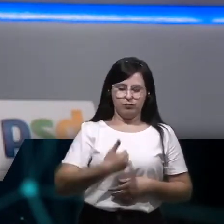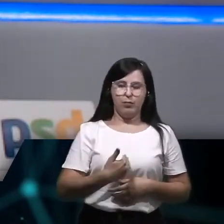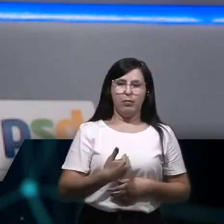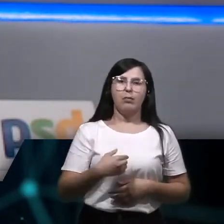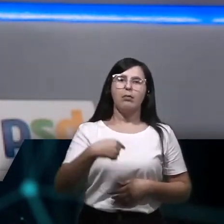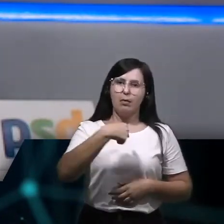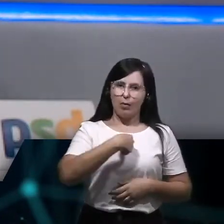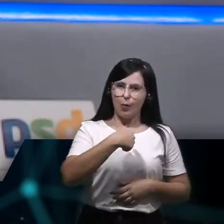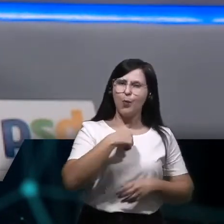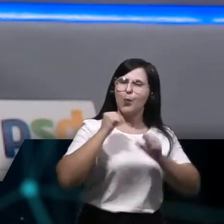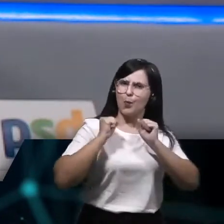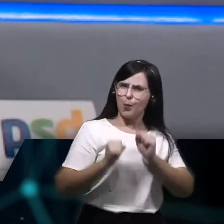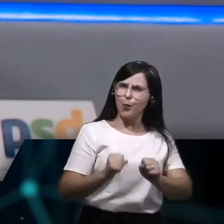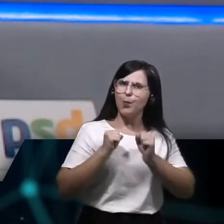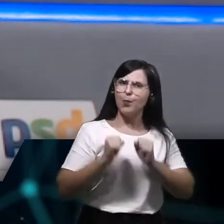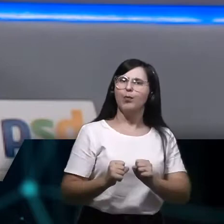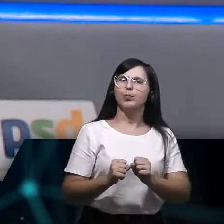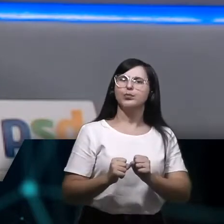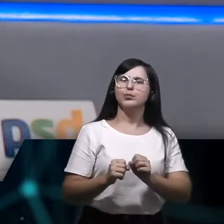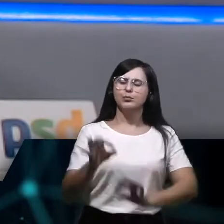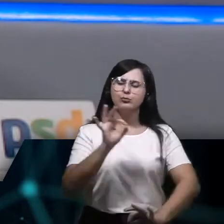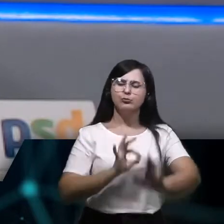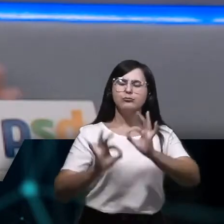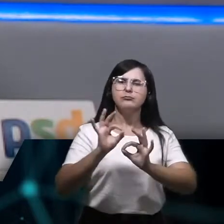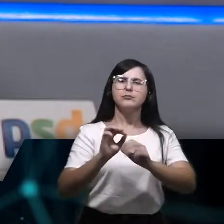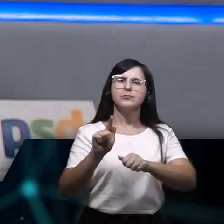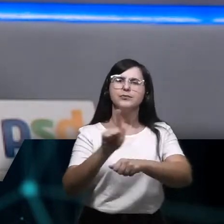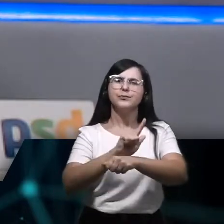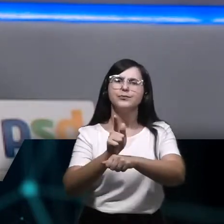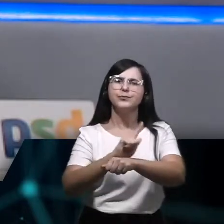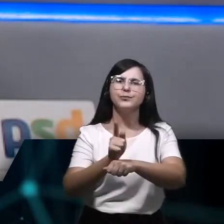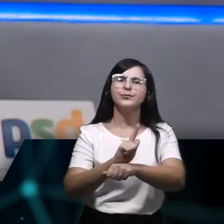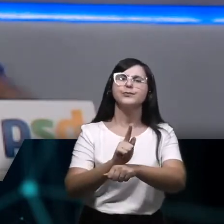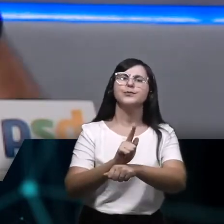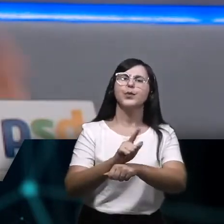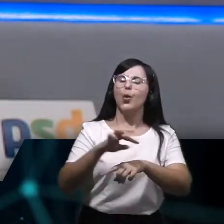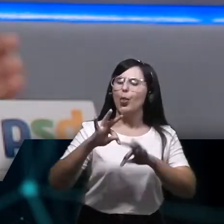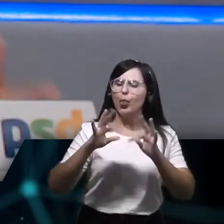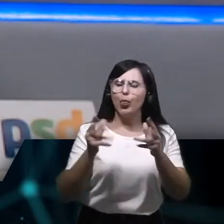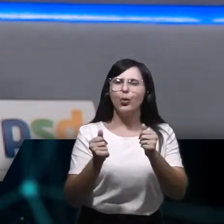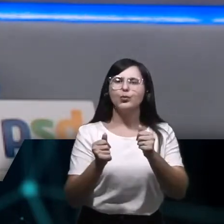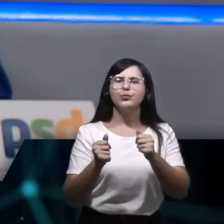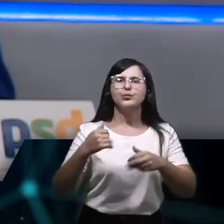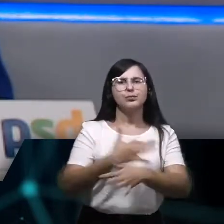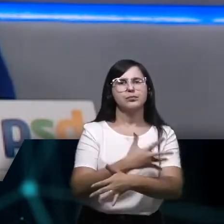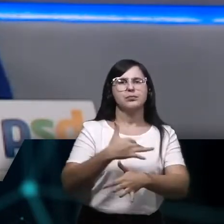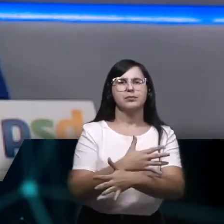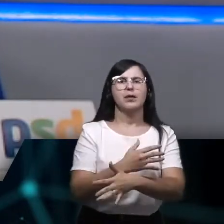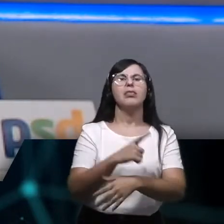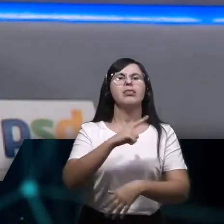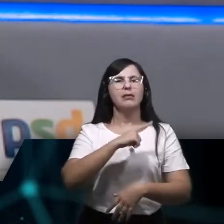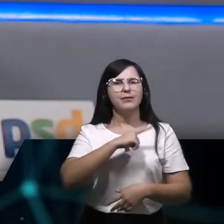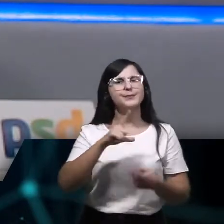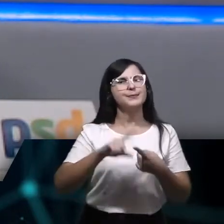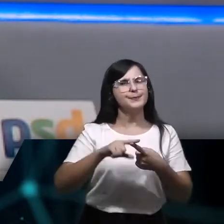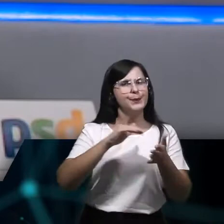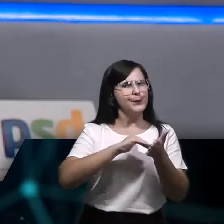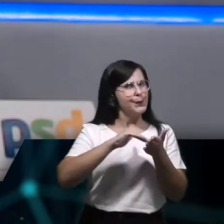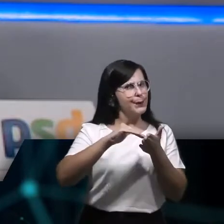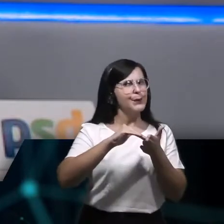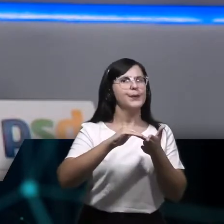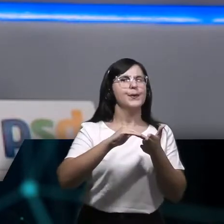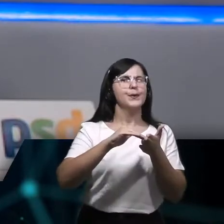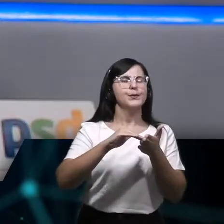de estar à frente do município de Brejo Amadeus por mais 4 anos. E tem um grande secretário de saúde, que é o doutor Edson, que